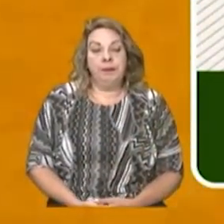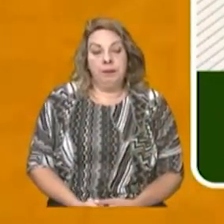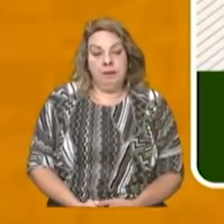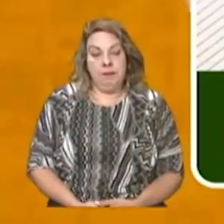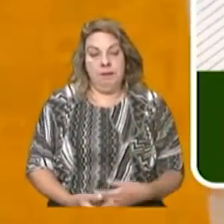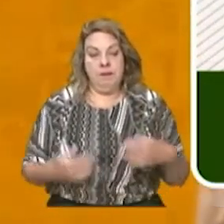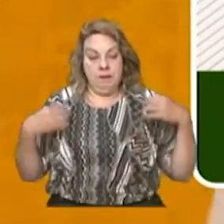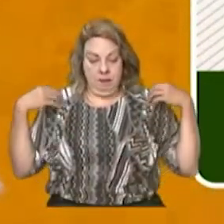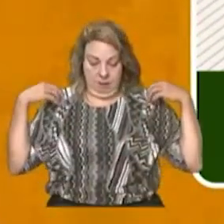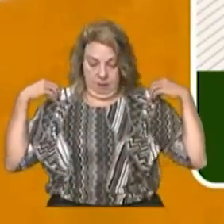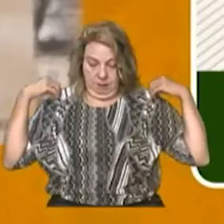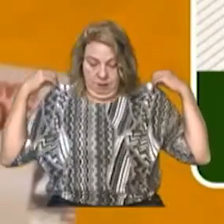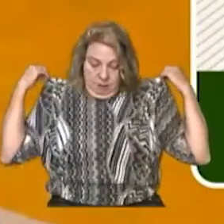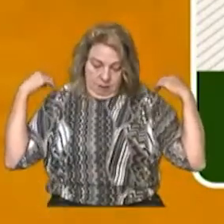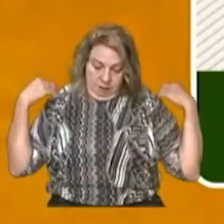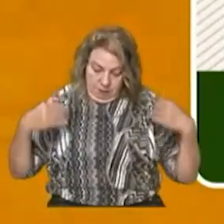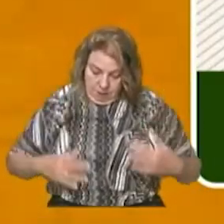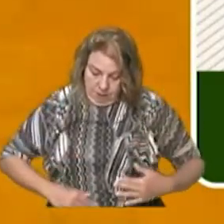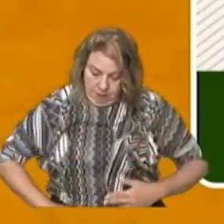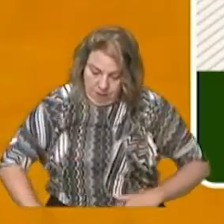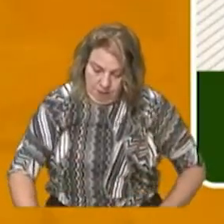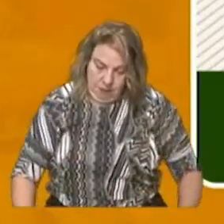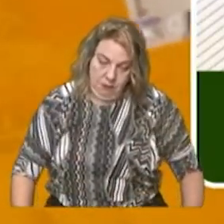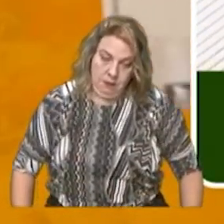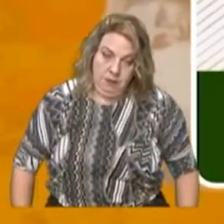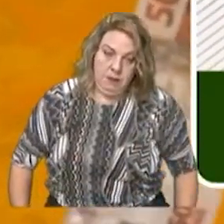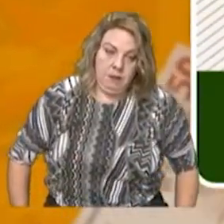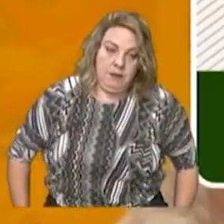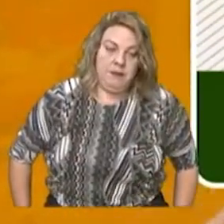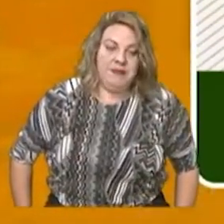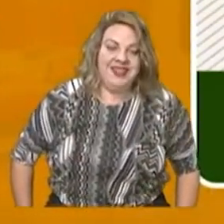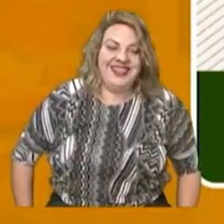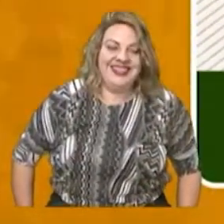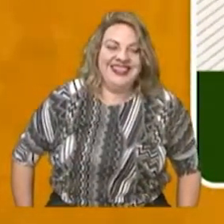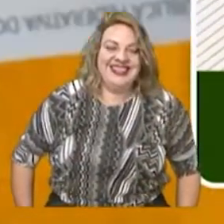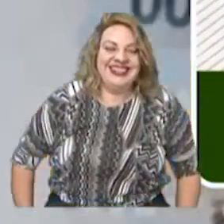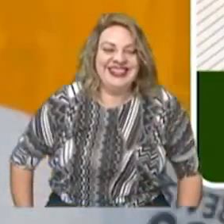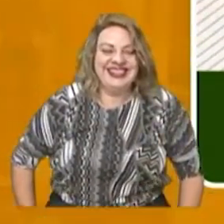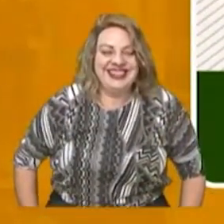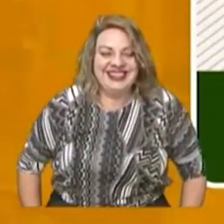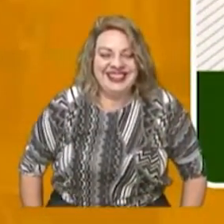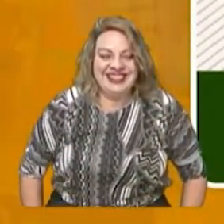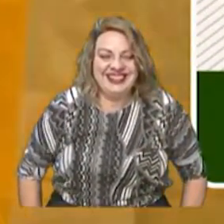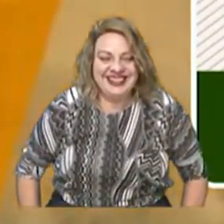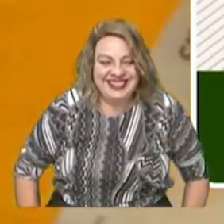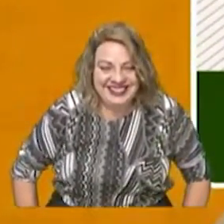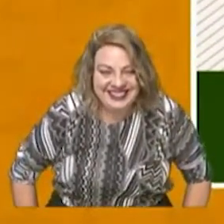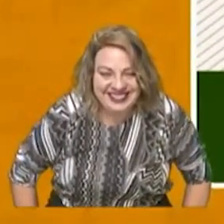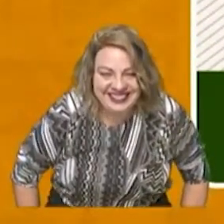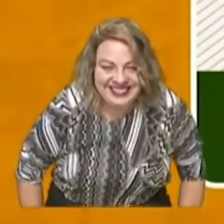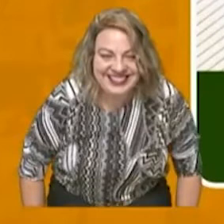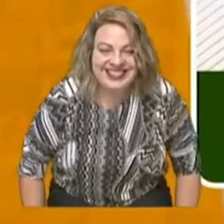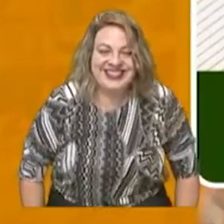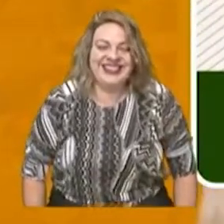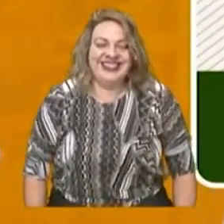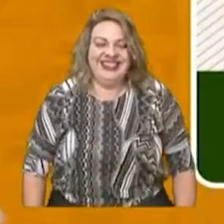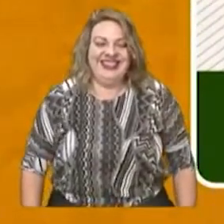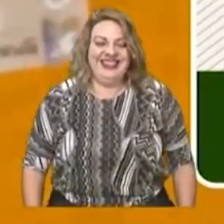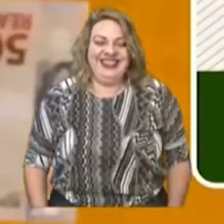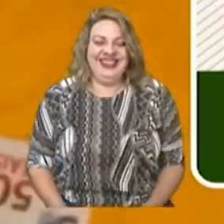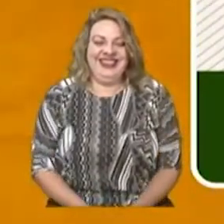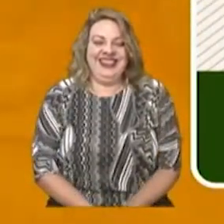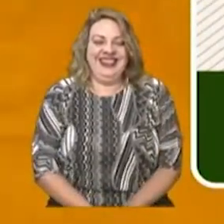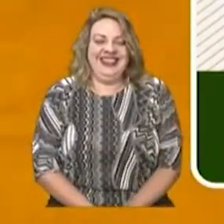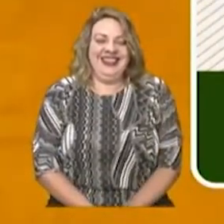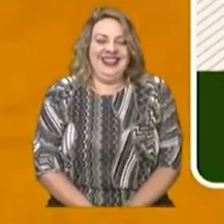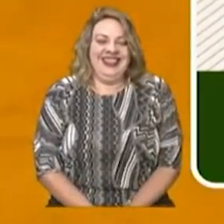Itaim, Fabiana, de Nossa Senhora do Socorro, Wellington, Rosanilson, Ingrid, de Carmópolis, Laura, de